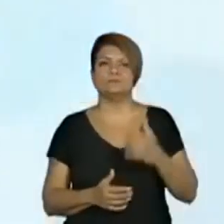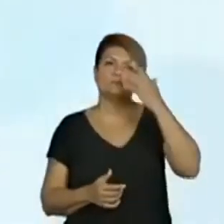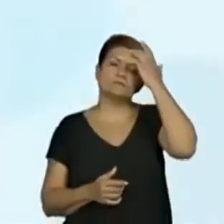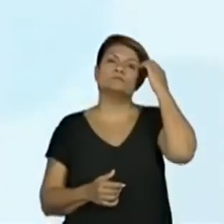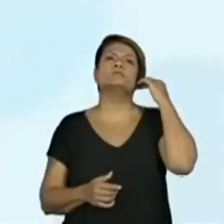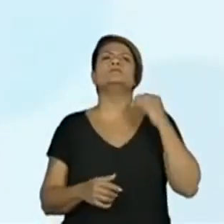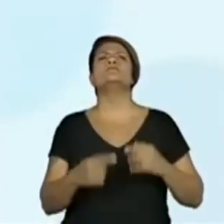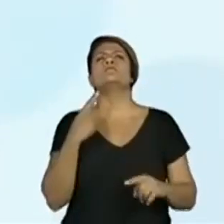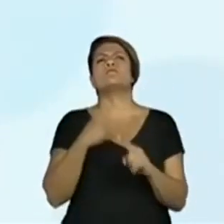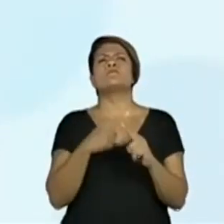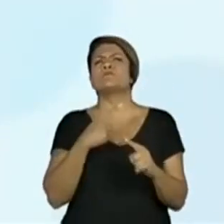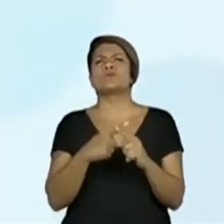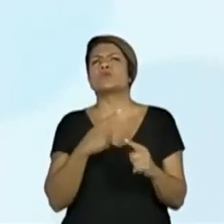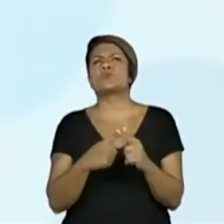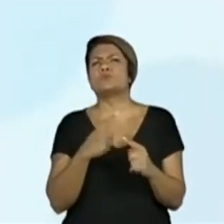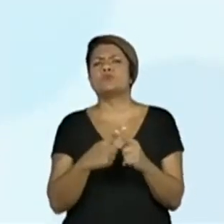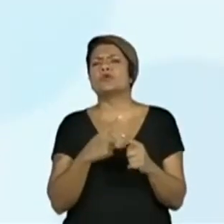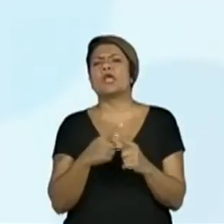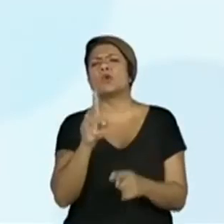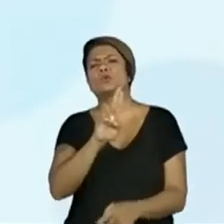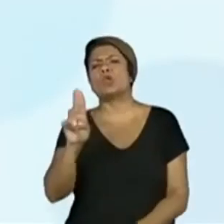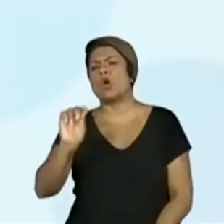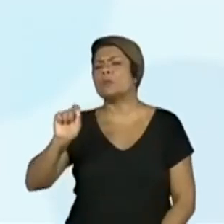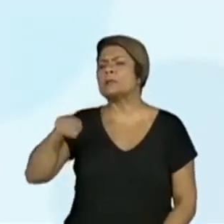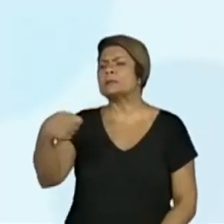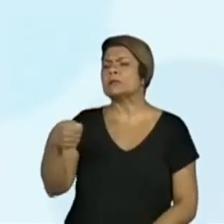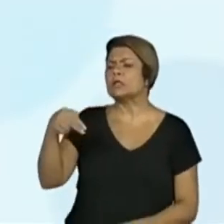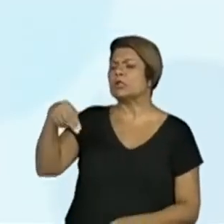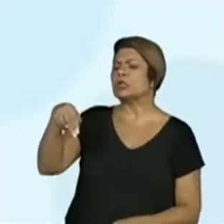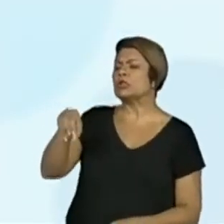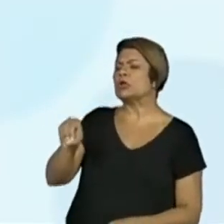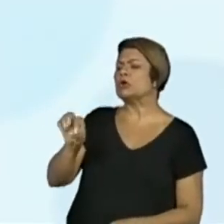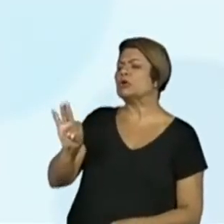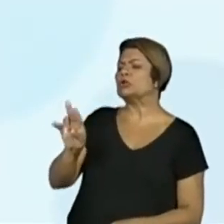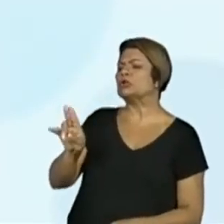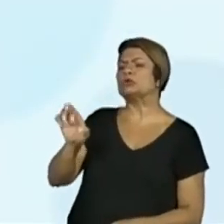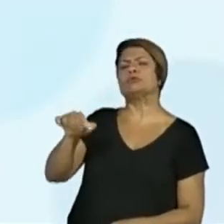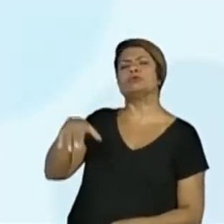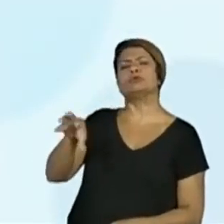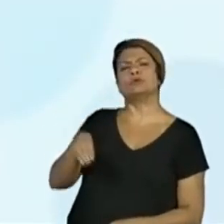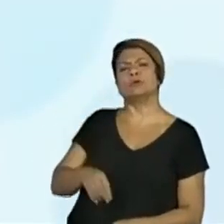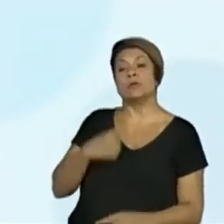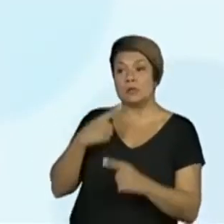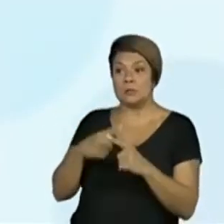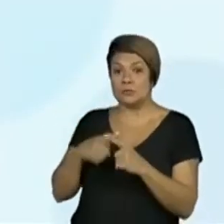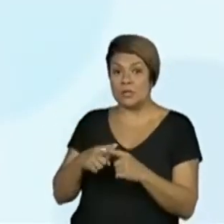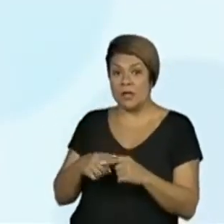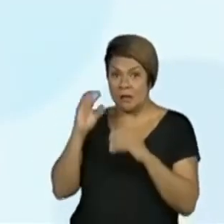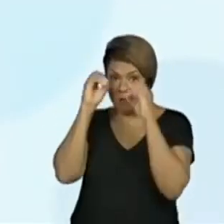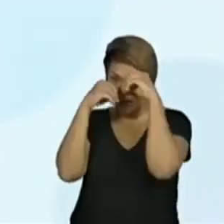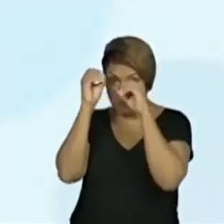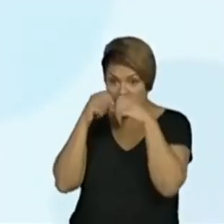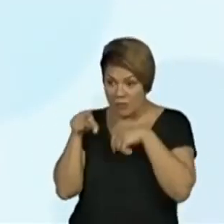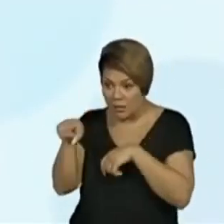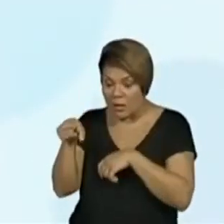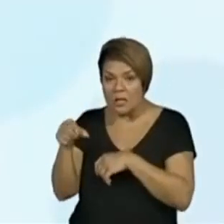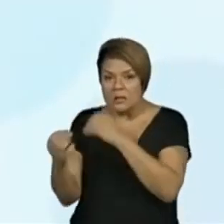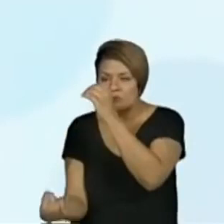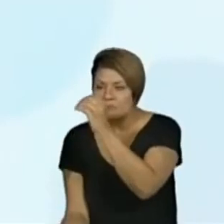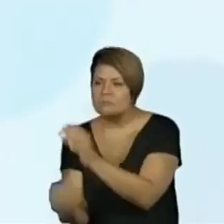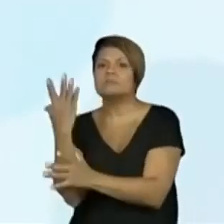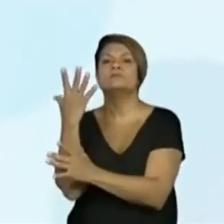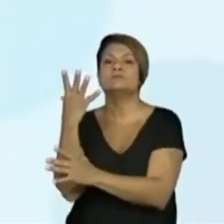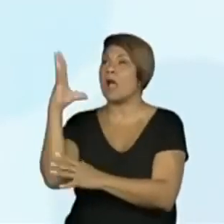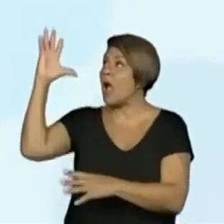Sabe por que ele era chamado de noturno? Porque só aparecia de noite